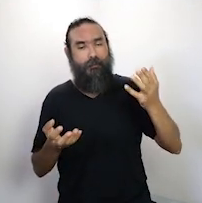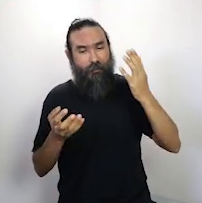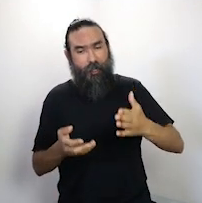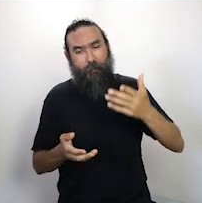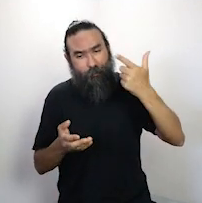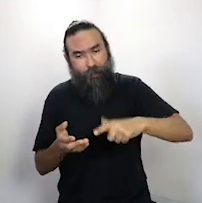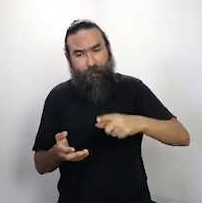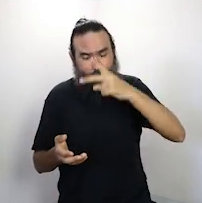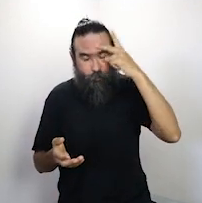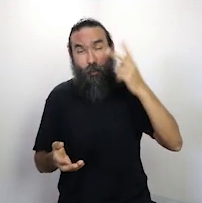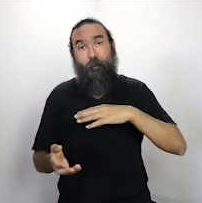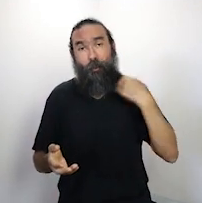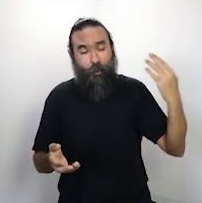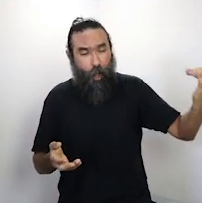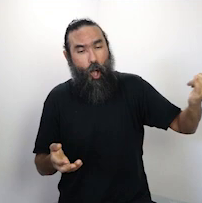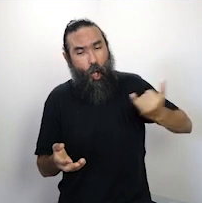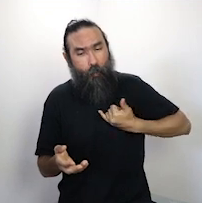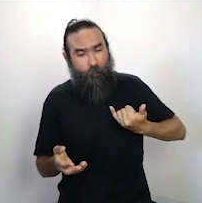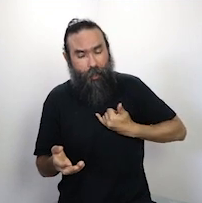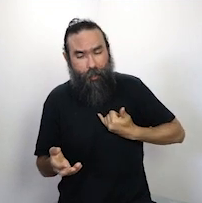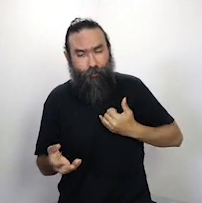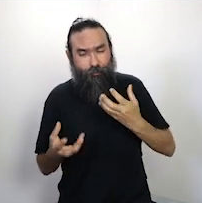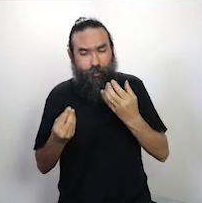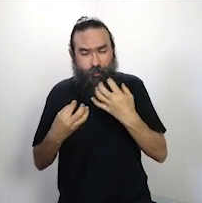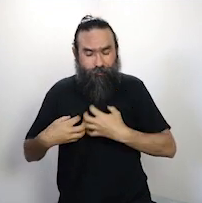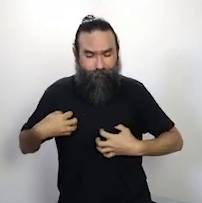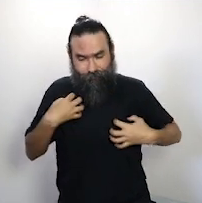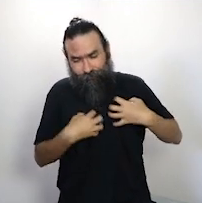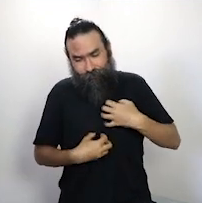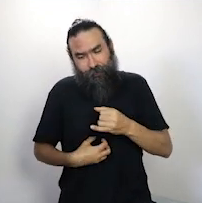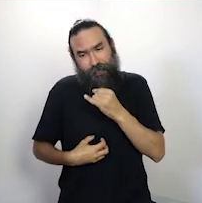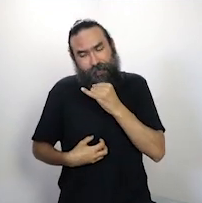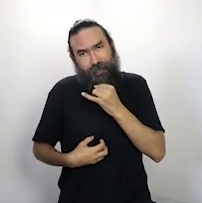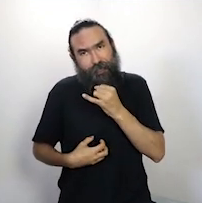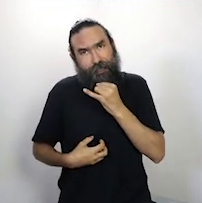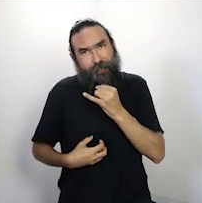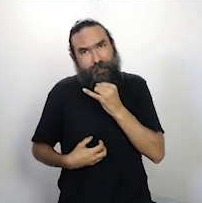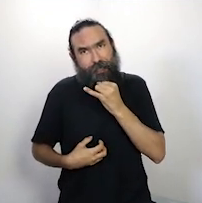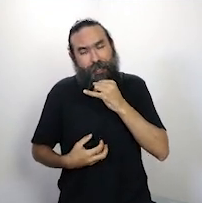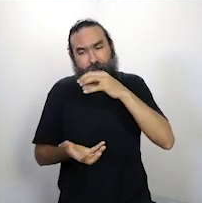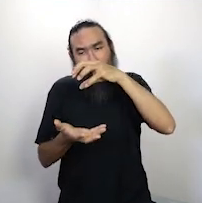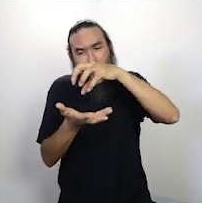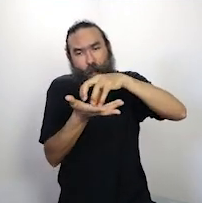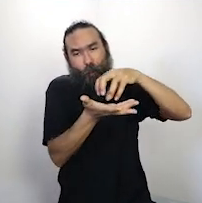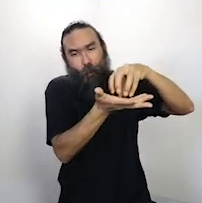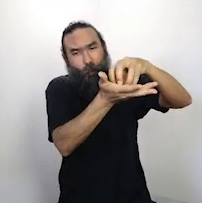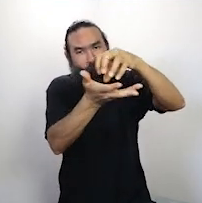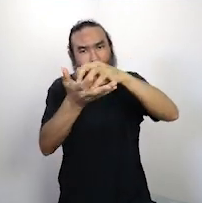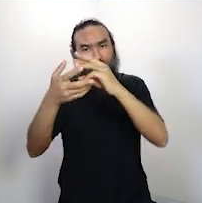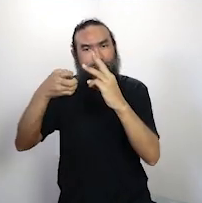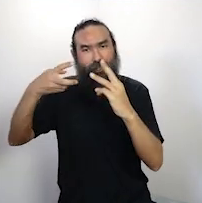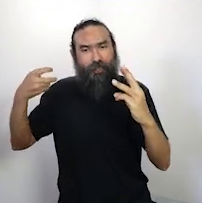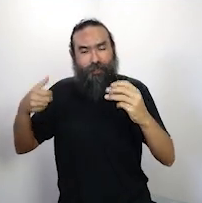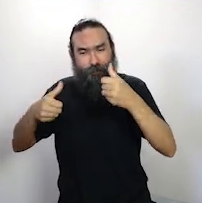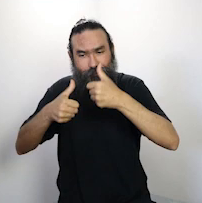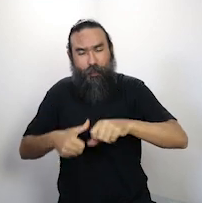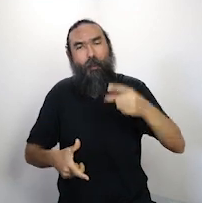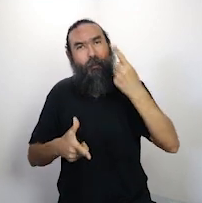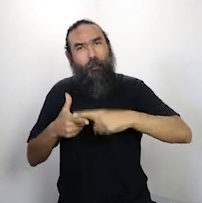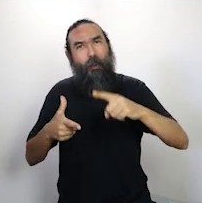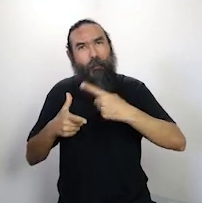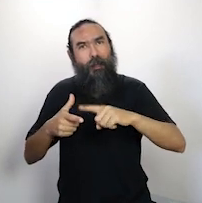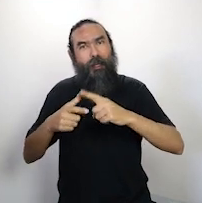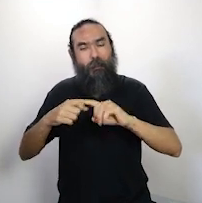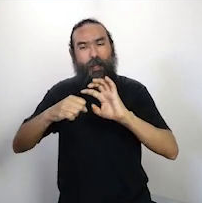Anuyamaru. É uma tristeza muito grande o que tem acontecido nas aldeias indígenas e a gente tem que pensar em formas de estar junto com eles e de combater